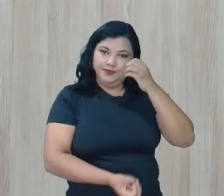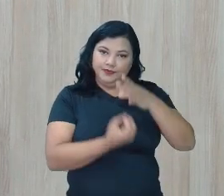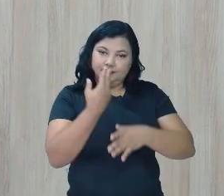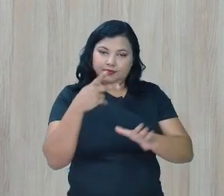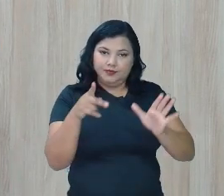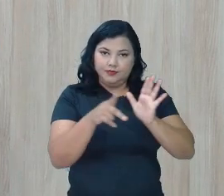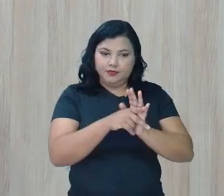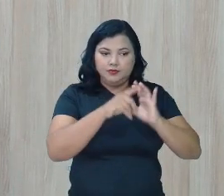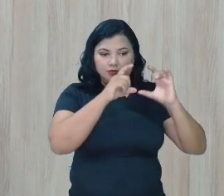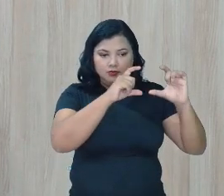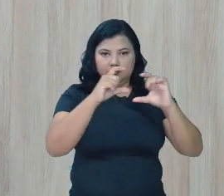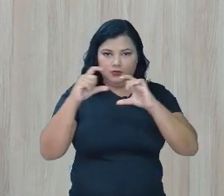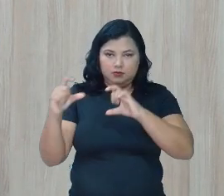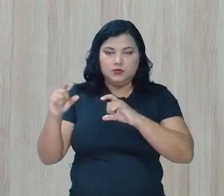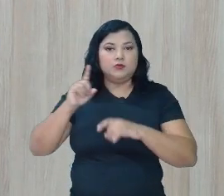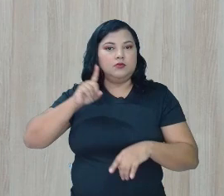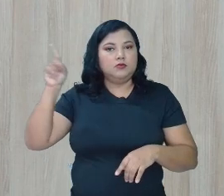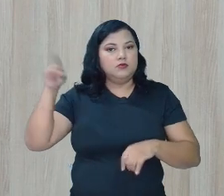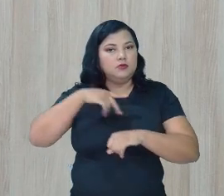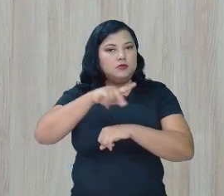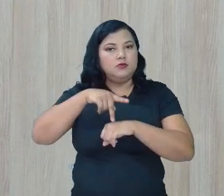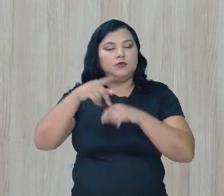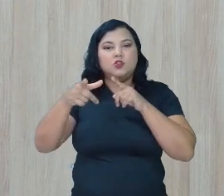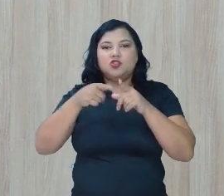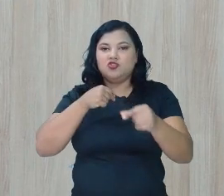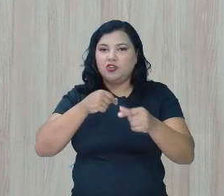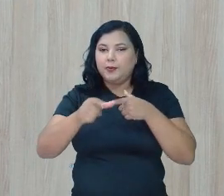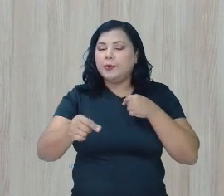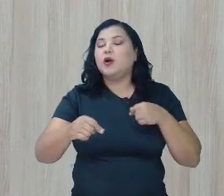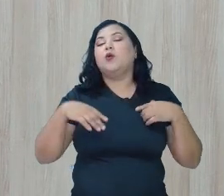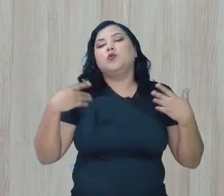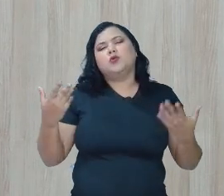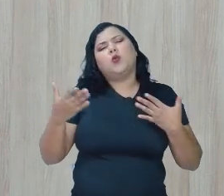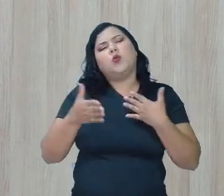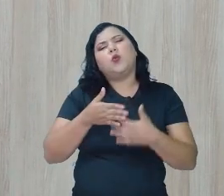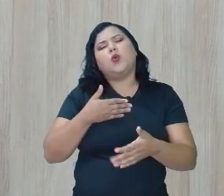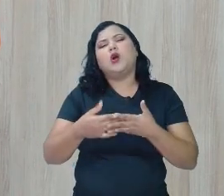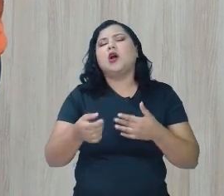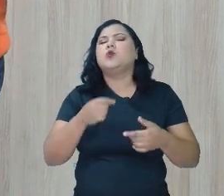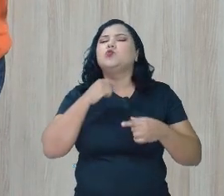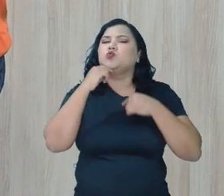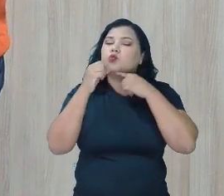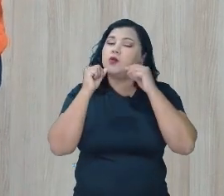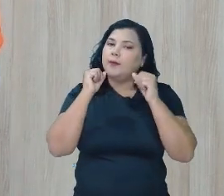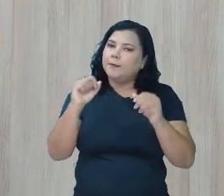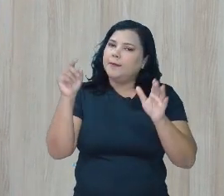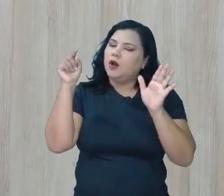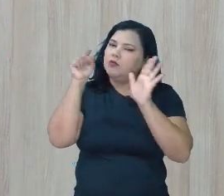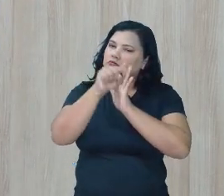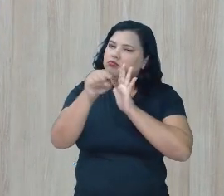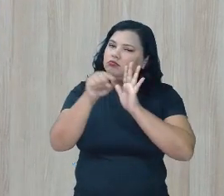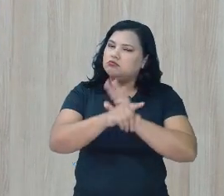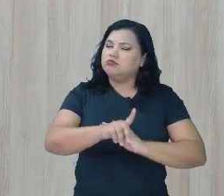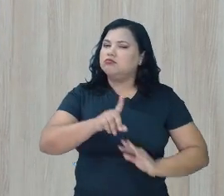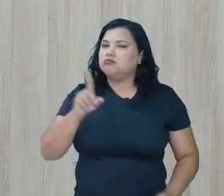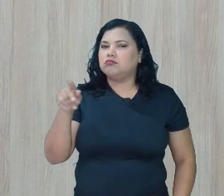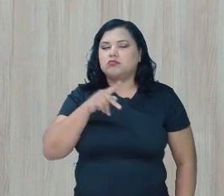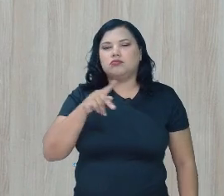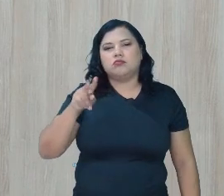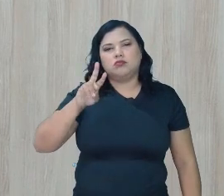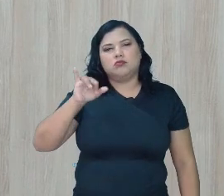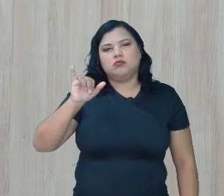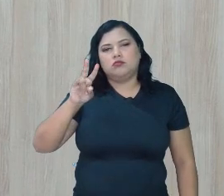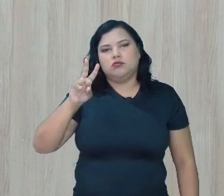origem japonesa. Qualquer dúvida, fala com a professora Viviane, que ela também entende de